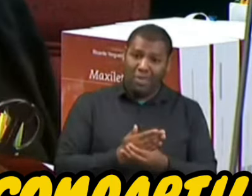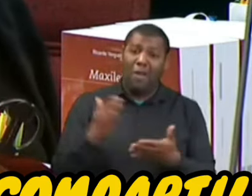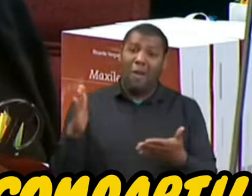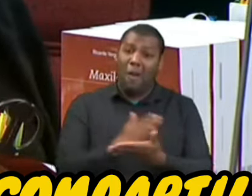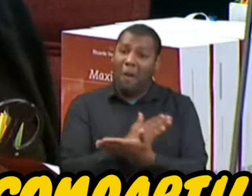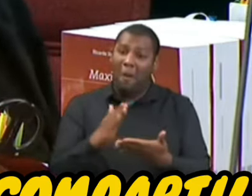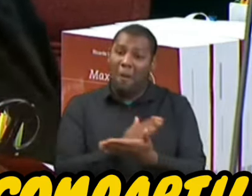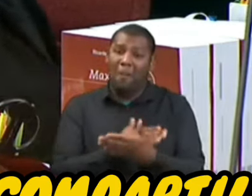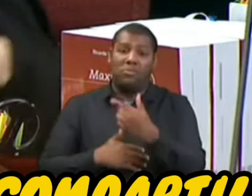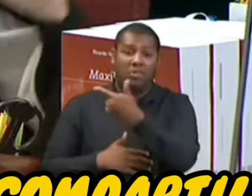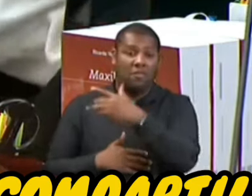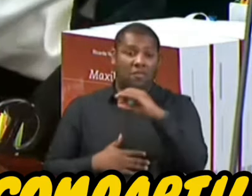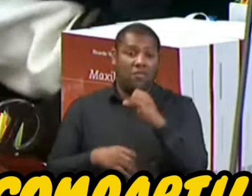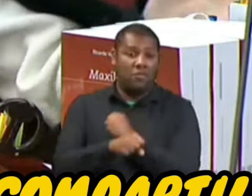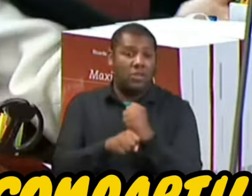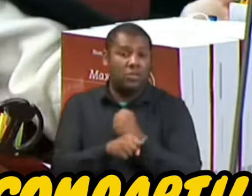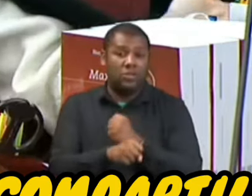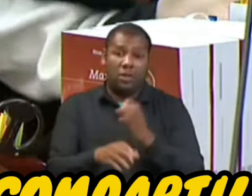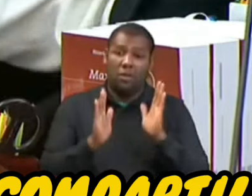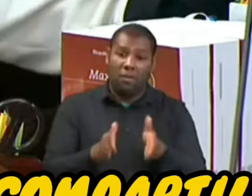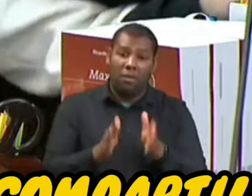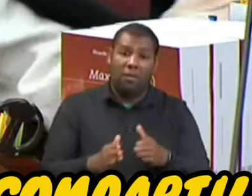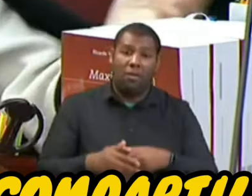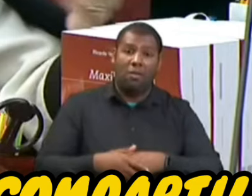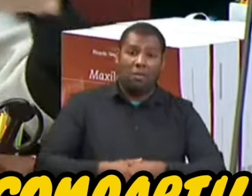do doutor Marcelo me fez